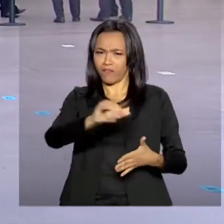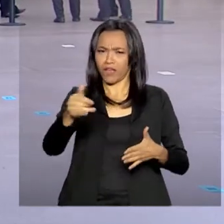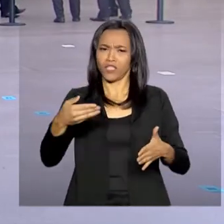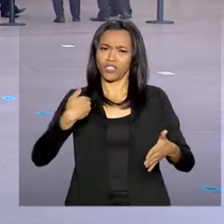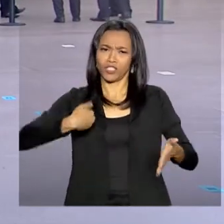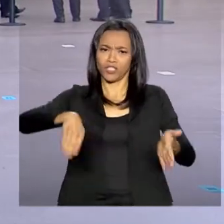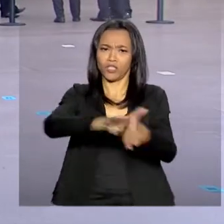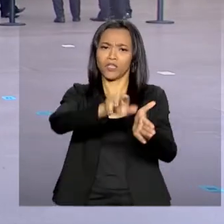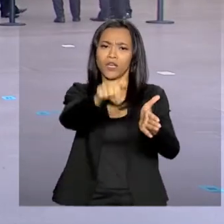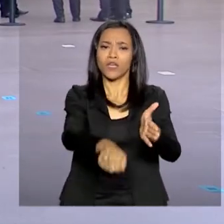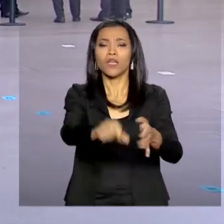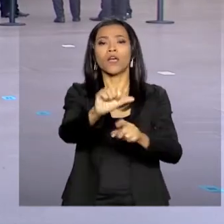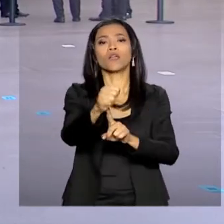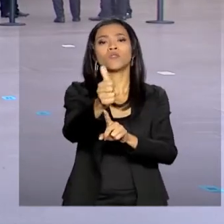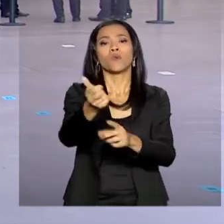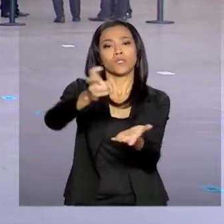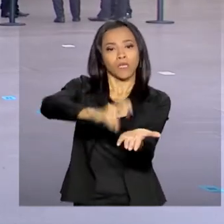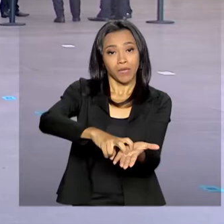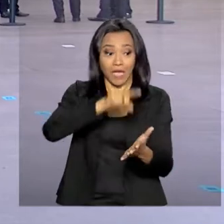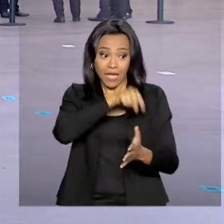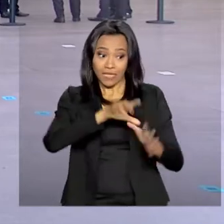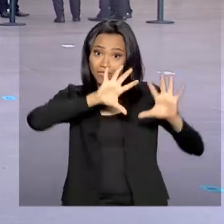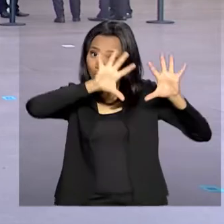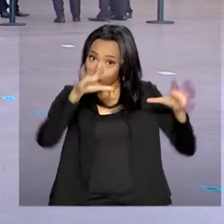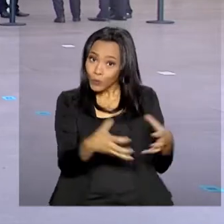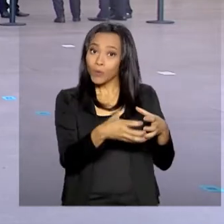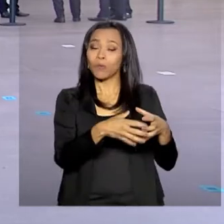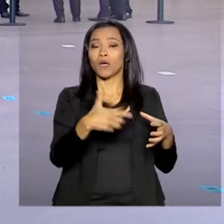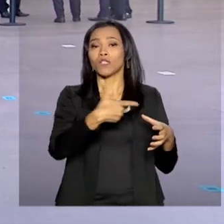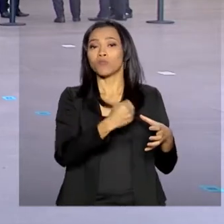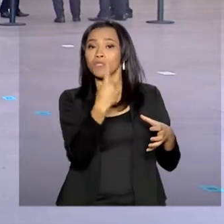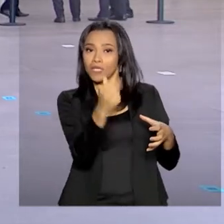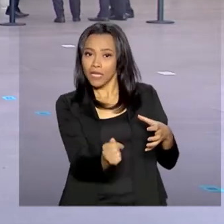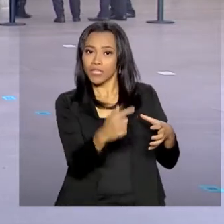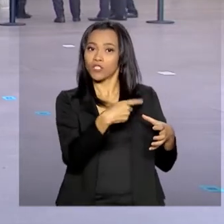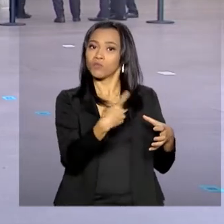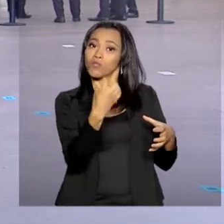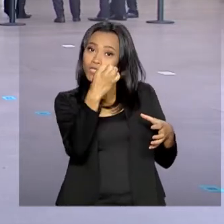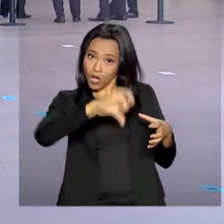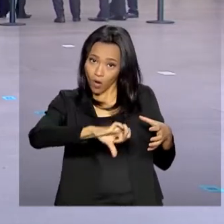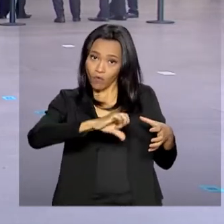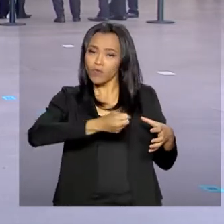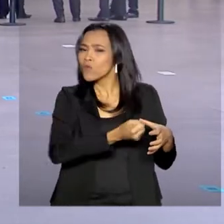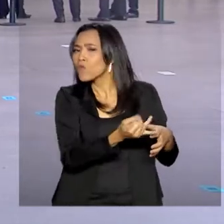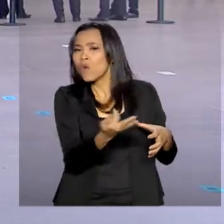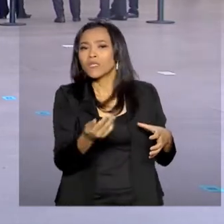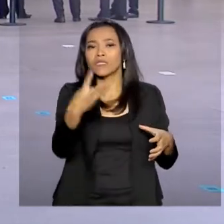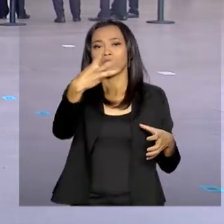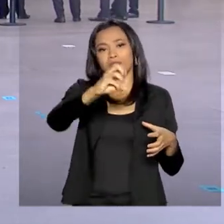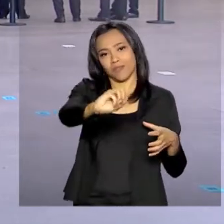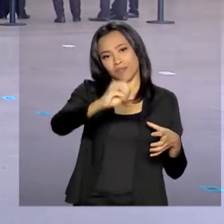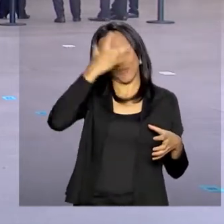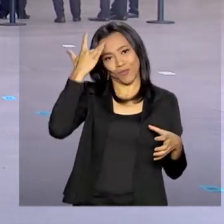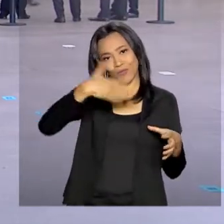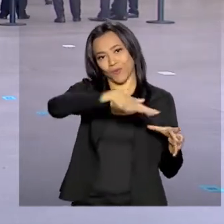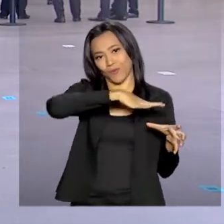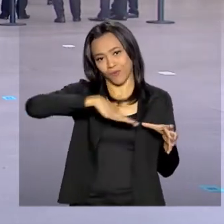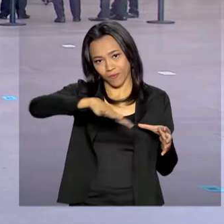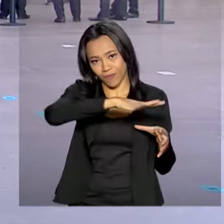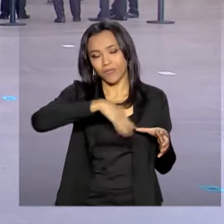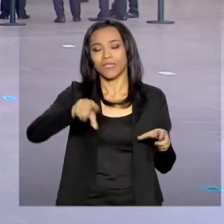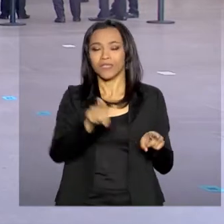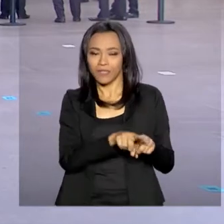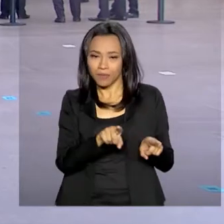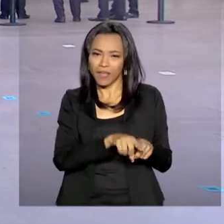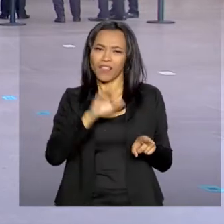às 11 da manhã. Essa turma 2017-2019, que se forma hoje, é composta por 30 diplomatas, incluindo